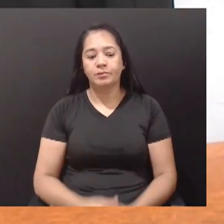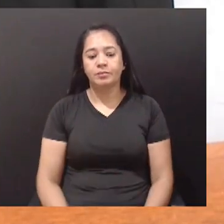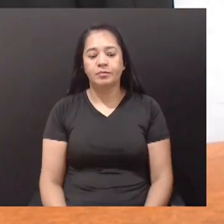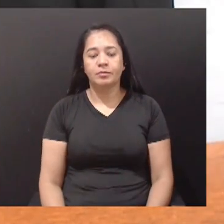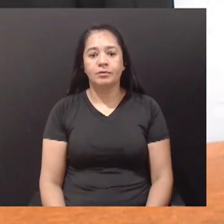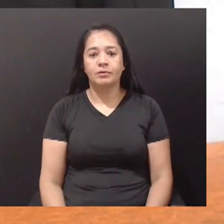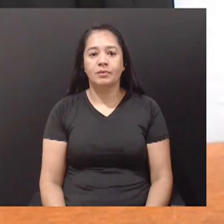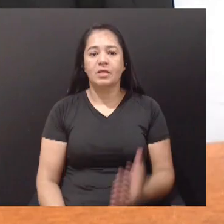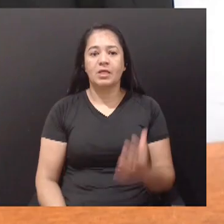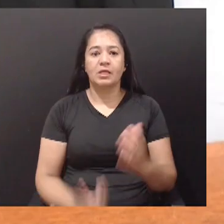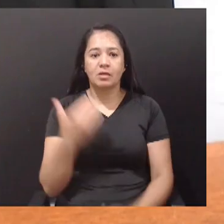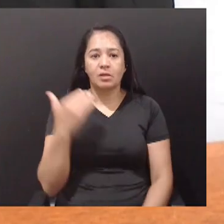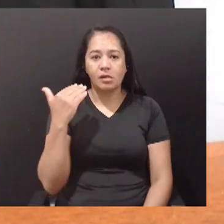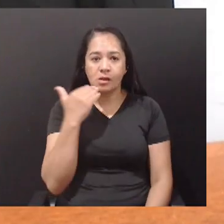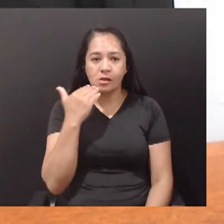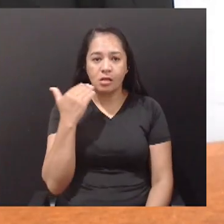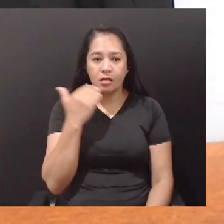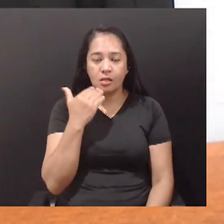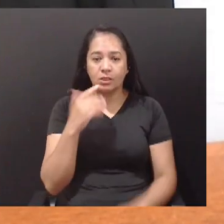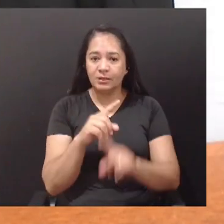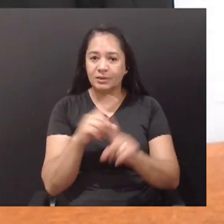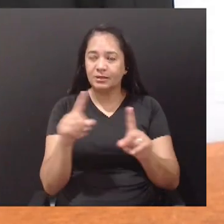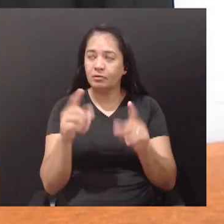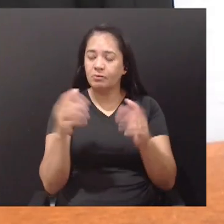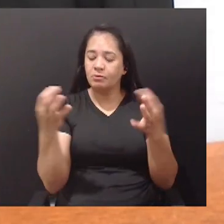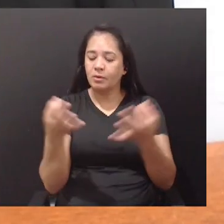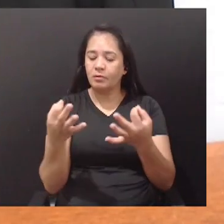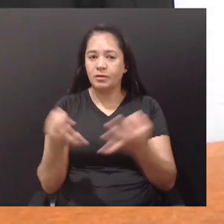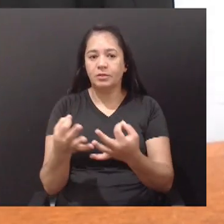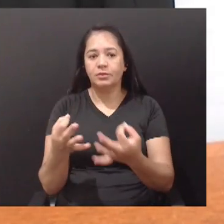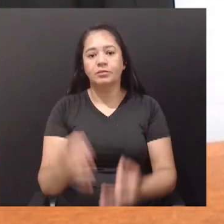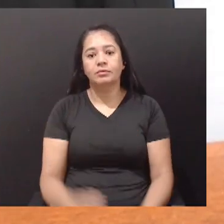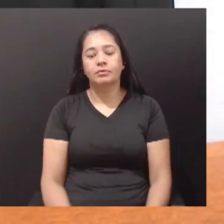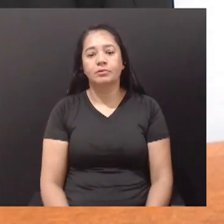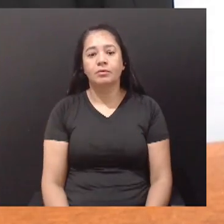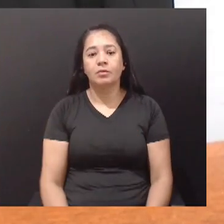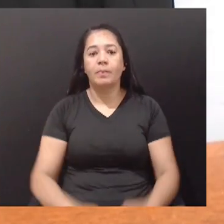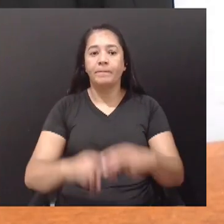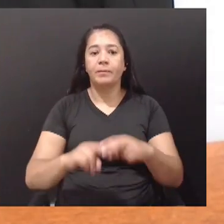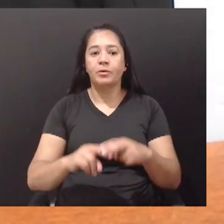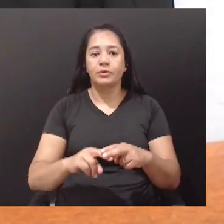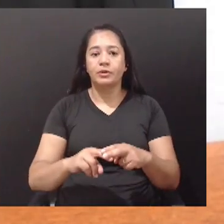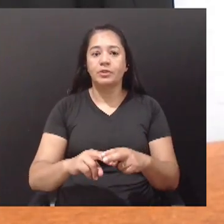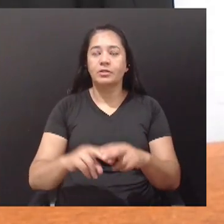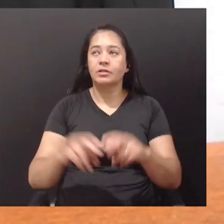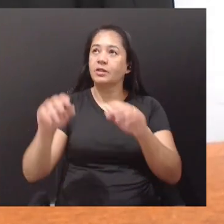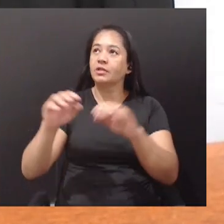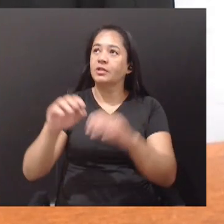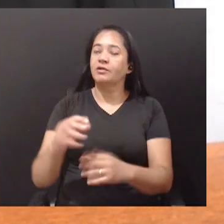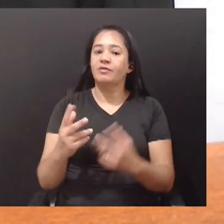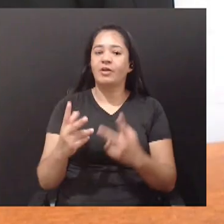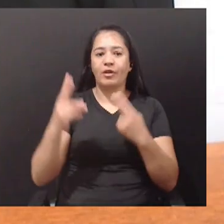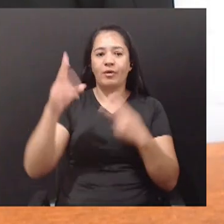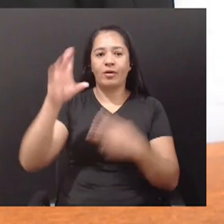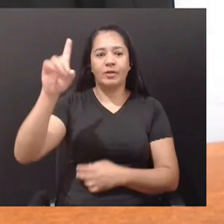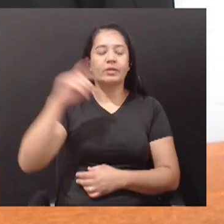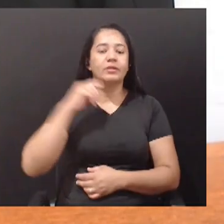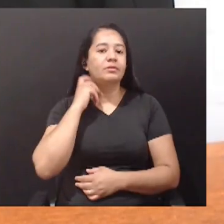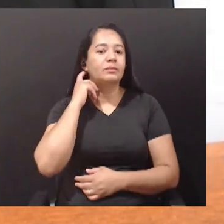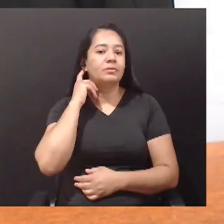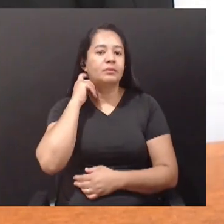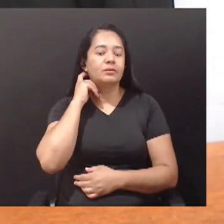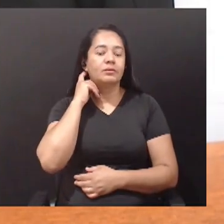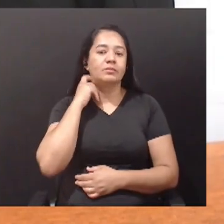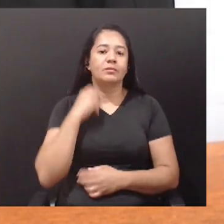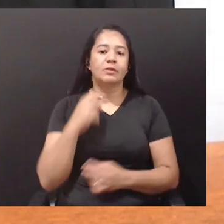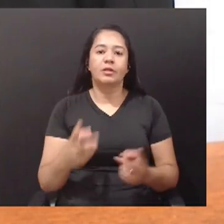com defeitos, ele criou perfeitinho. Tanto que ele criou a imagem e a semelhança dele. Eu vejo